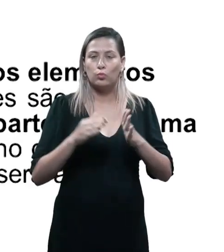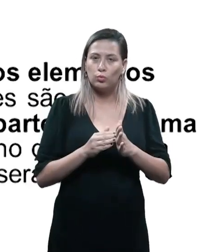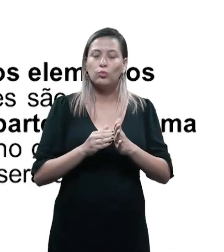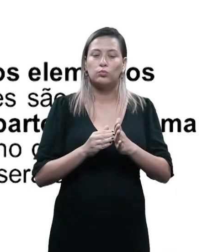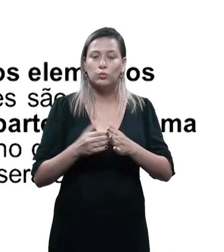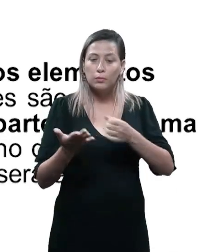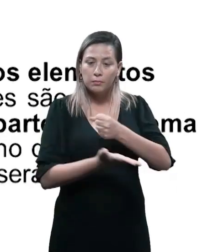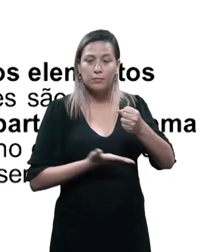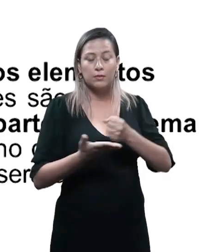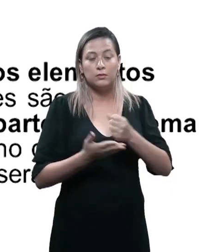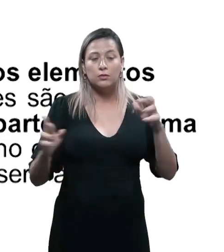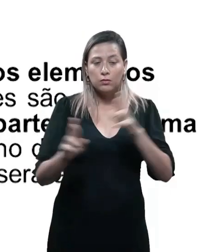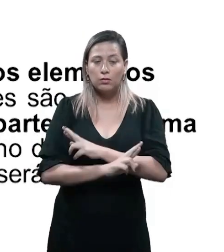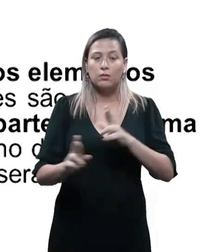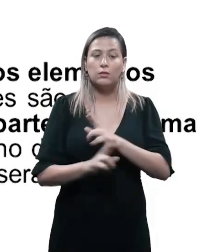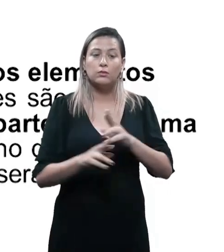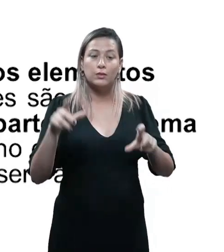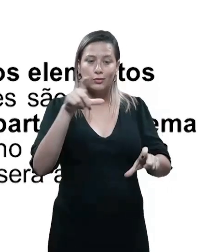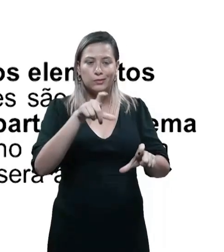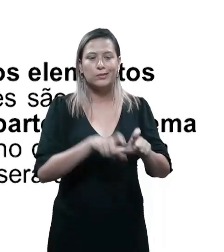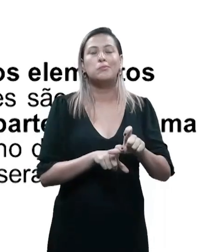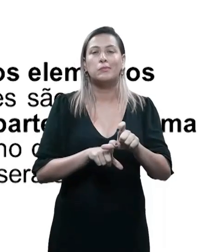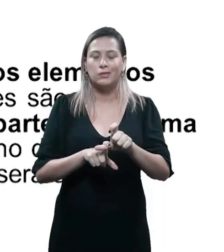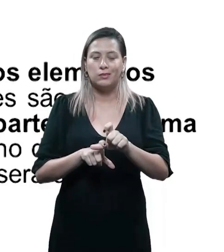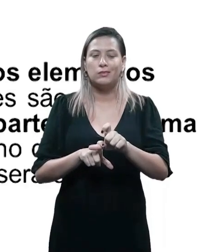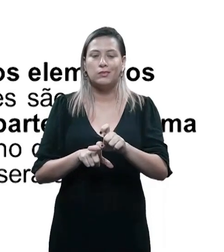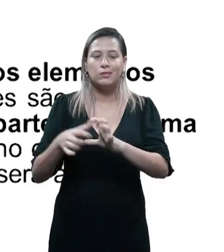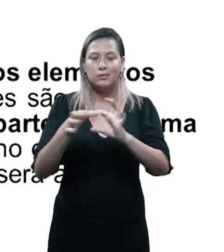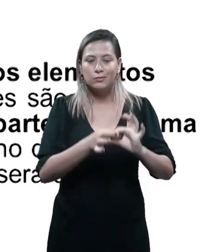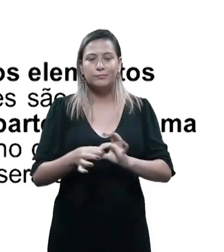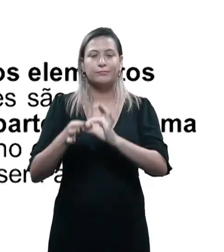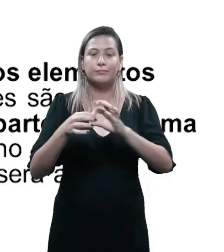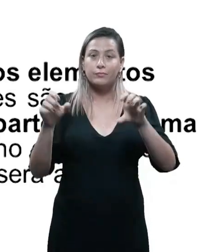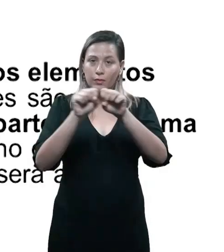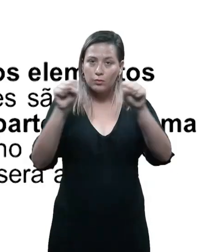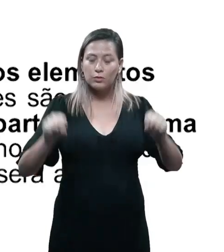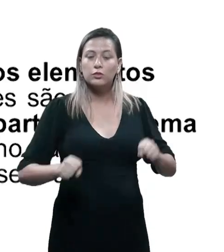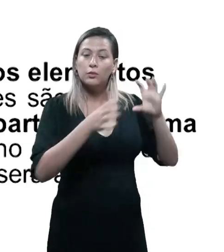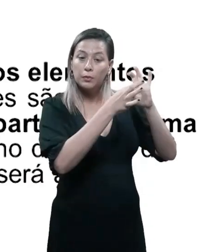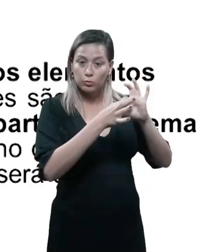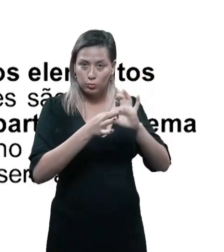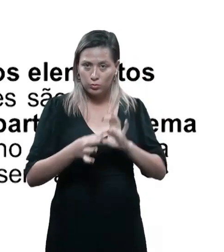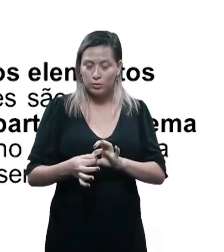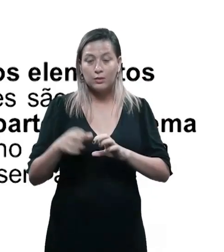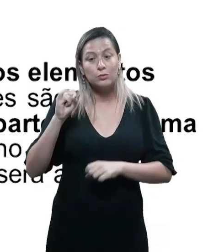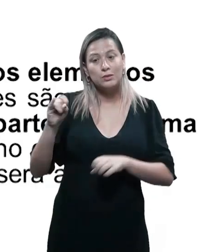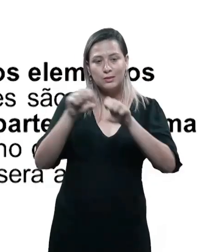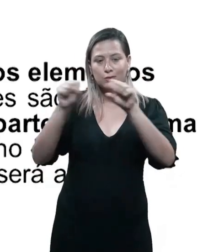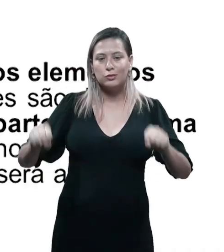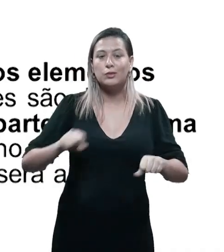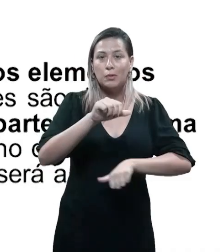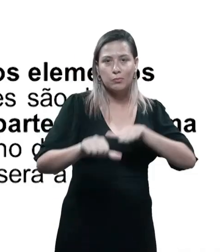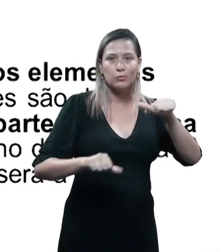As relações são de dependência mútua, o sistema é coerente, e se uma parte do sistema for